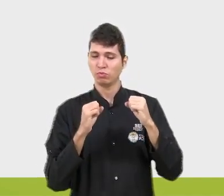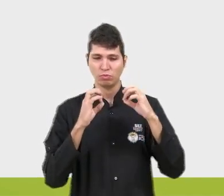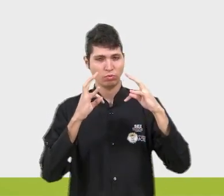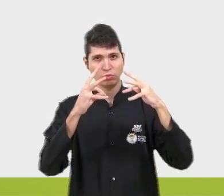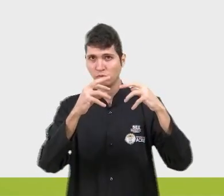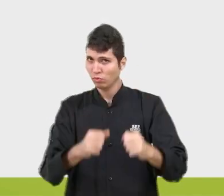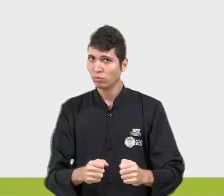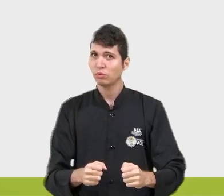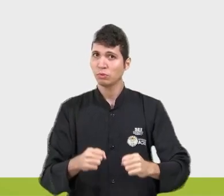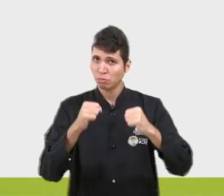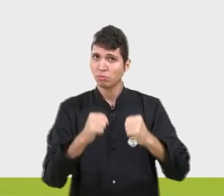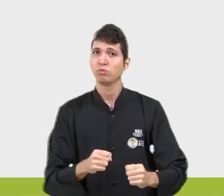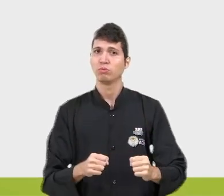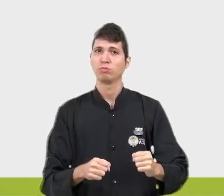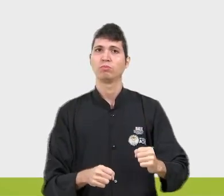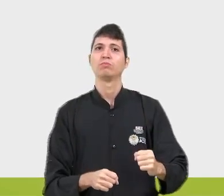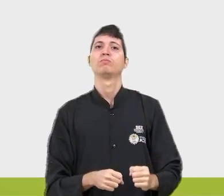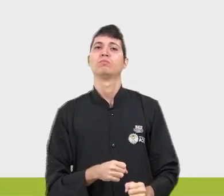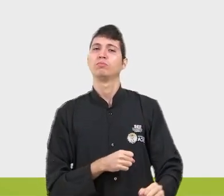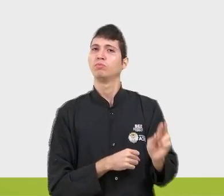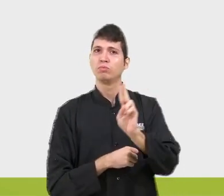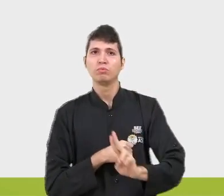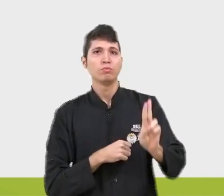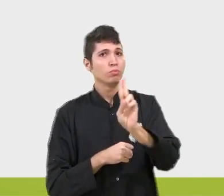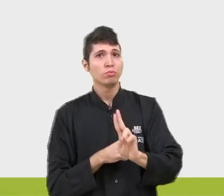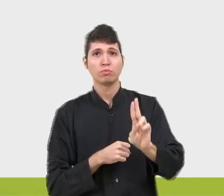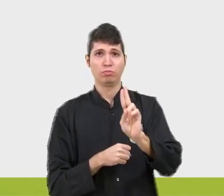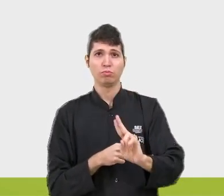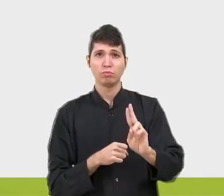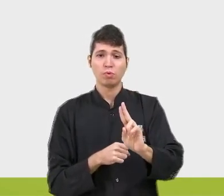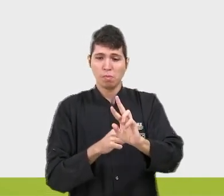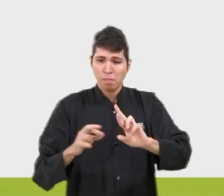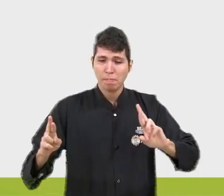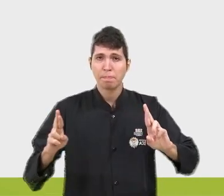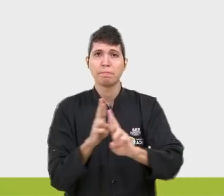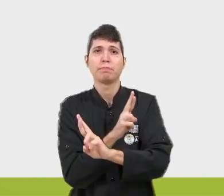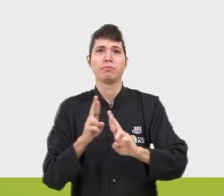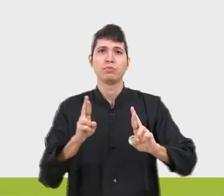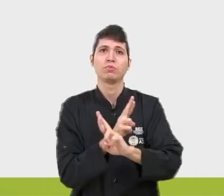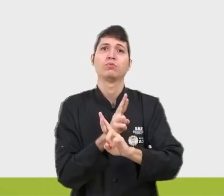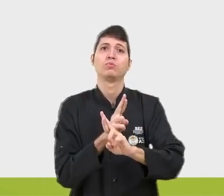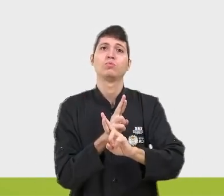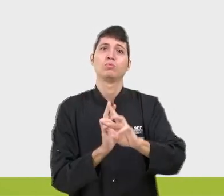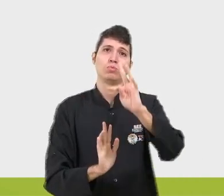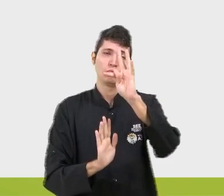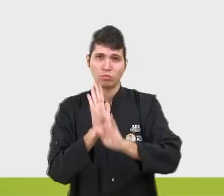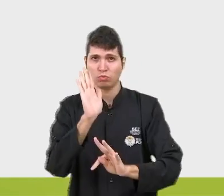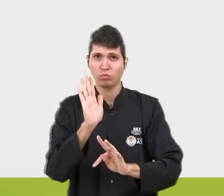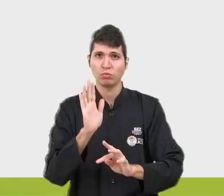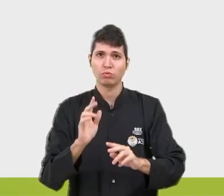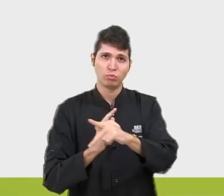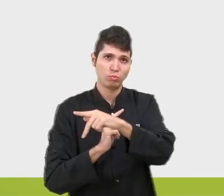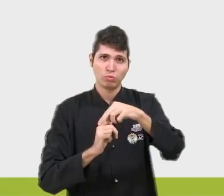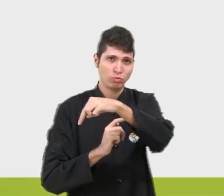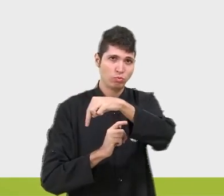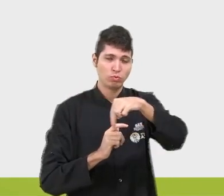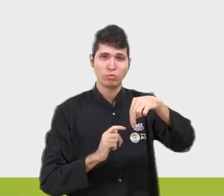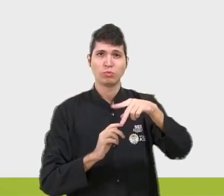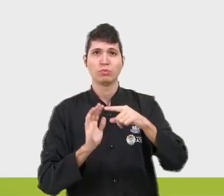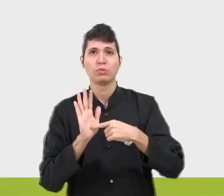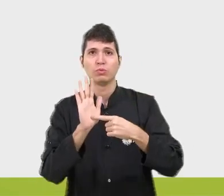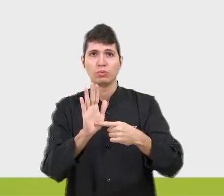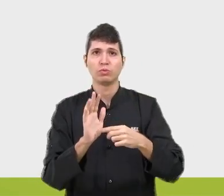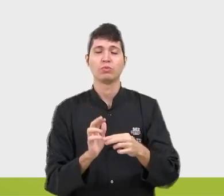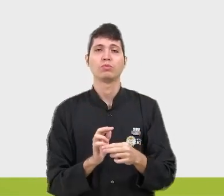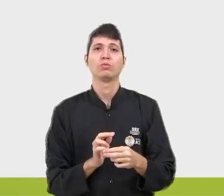todos esses vocês podem utilizar para fazer essa relação, tá bom? Dos pronomes demonstrativos.